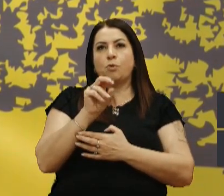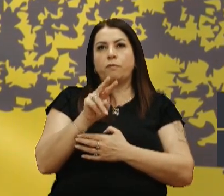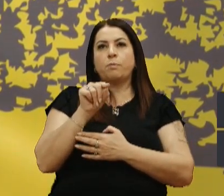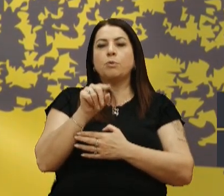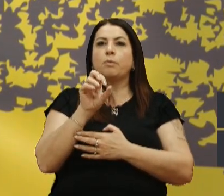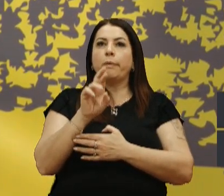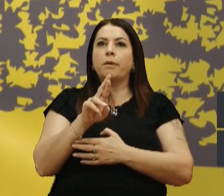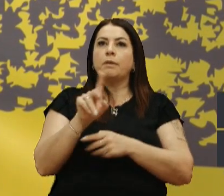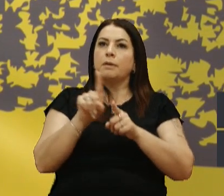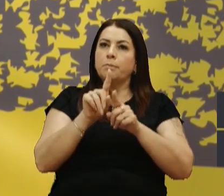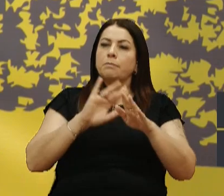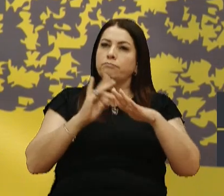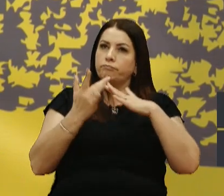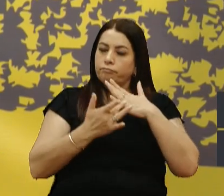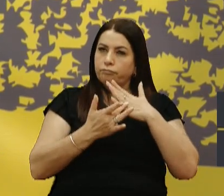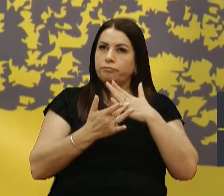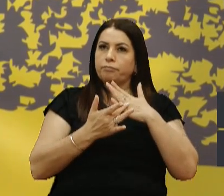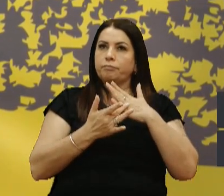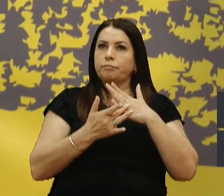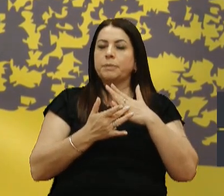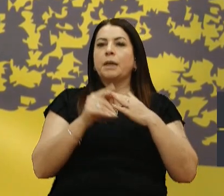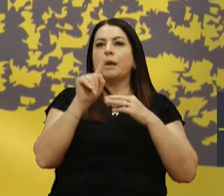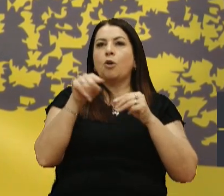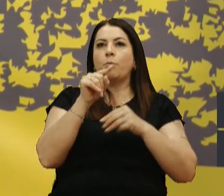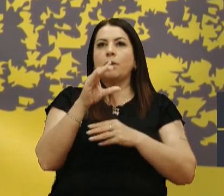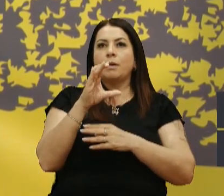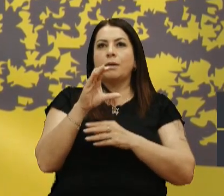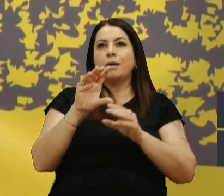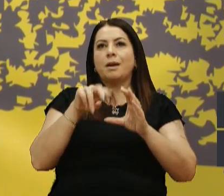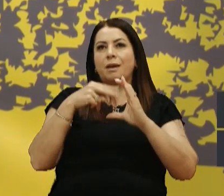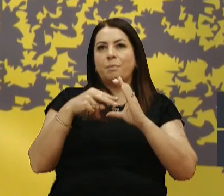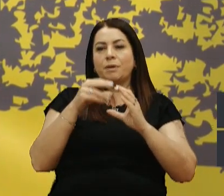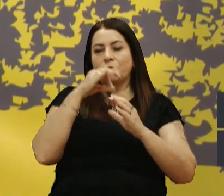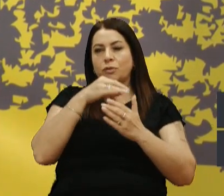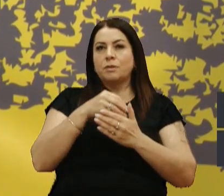câmaracaxias.rs.gov.br, também nas nossas redes sociais, @Câmara Caxias.